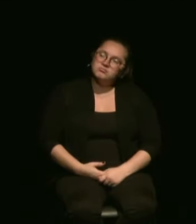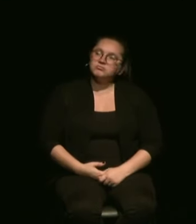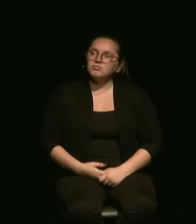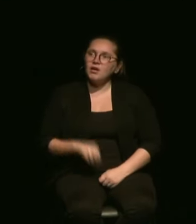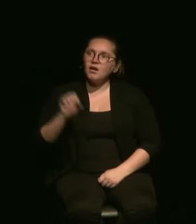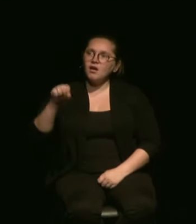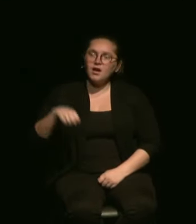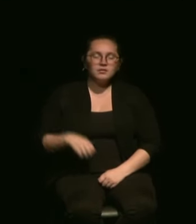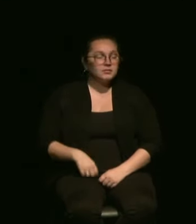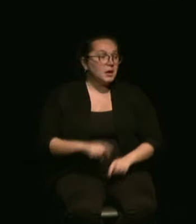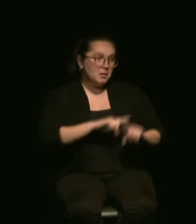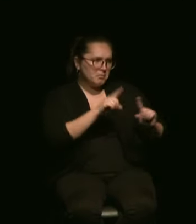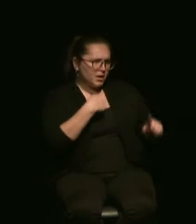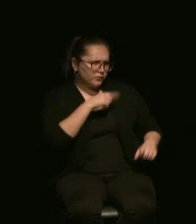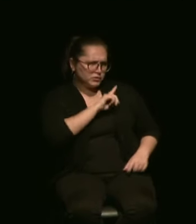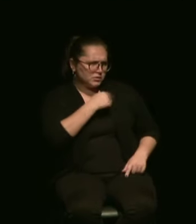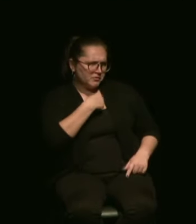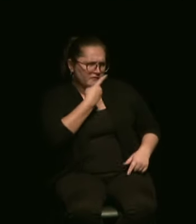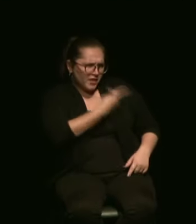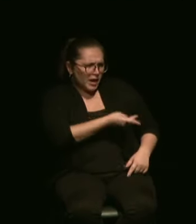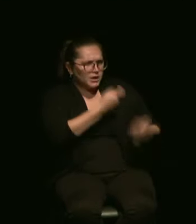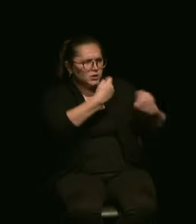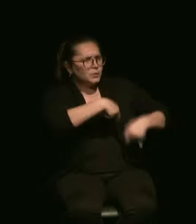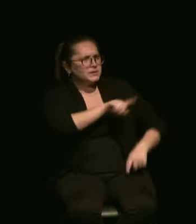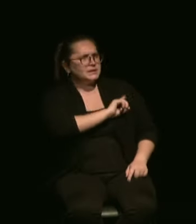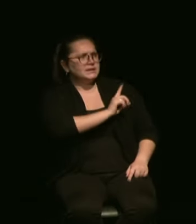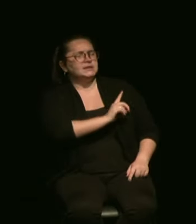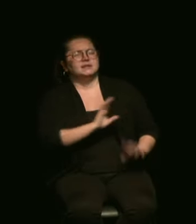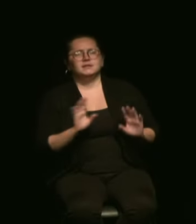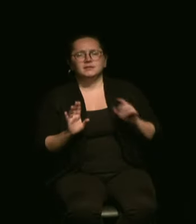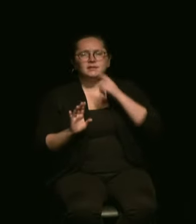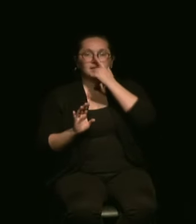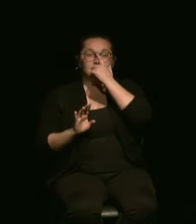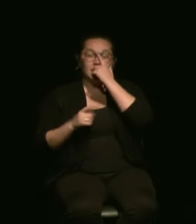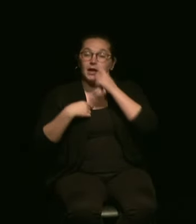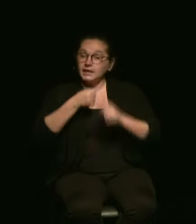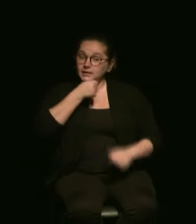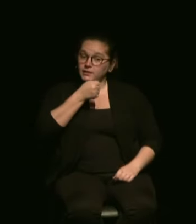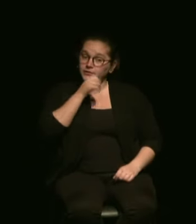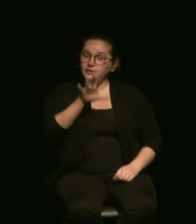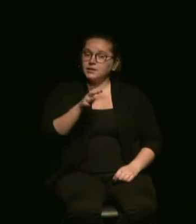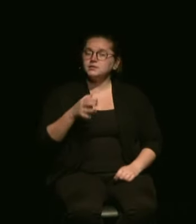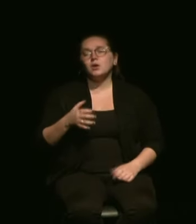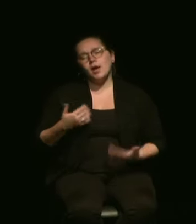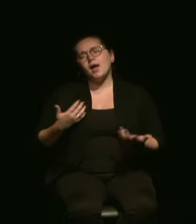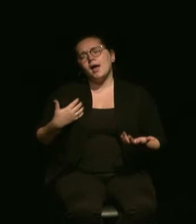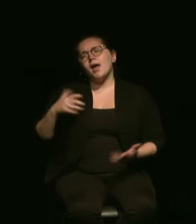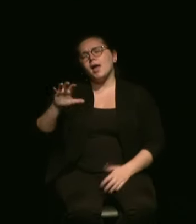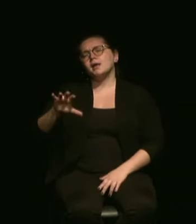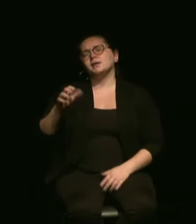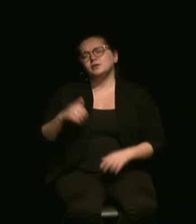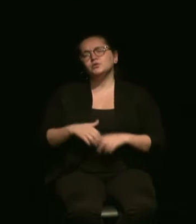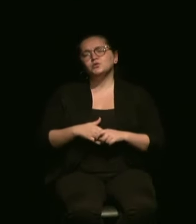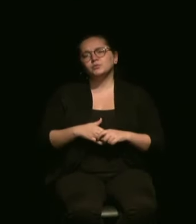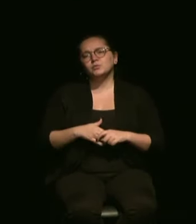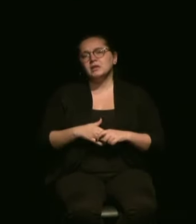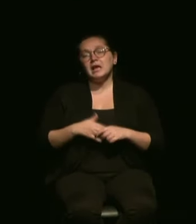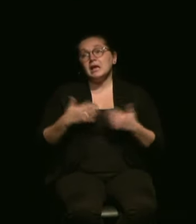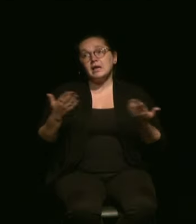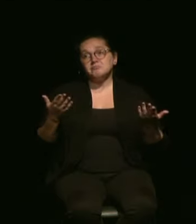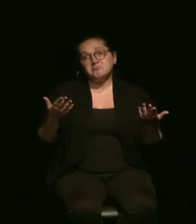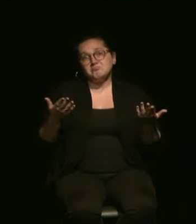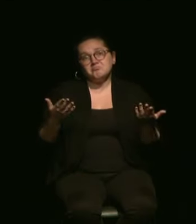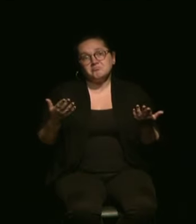É. Você não é obrigado a falar, não sou obrigado a te perguntar, né? Mas é... Entrevista, não é isso? É isso aí. Não é isso? Uhum. A gente não é.